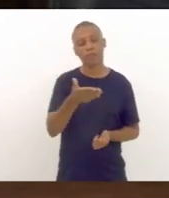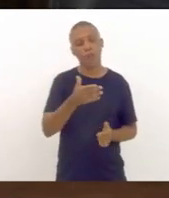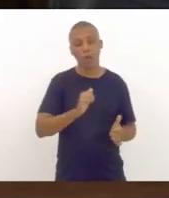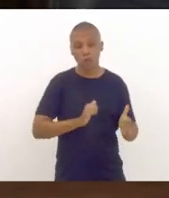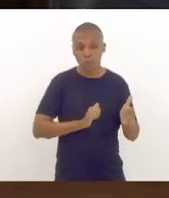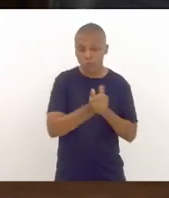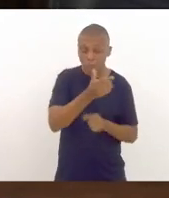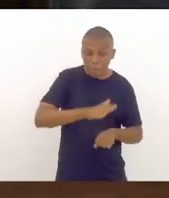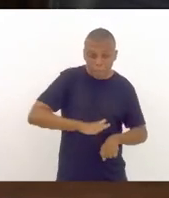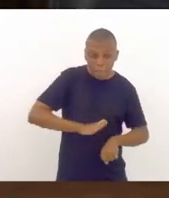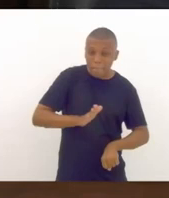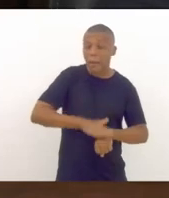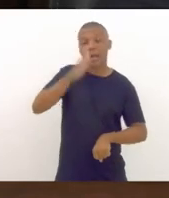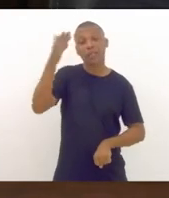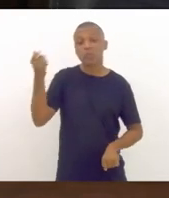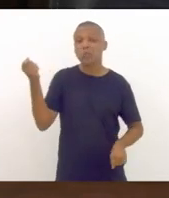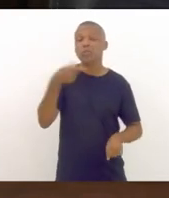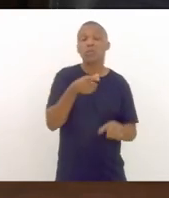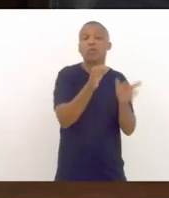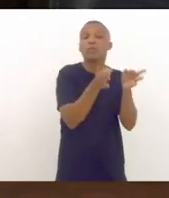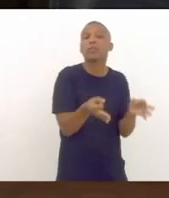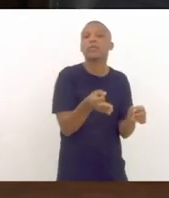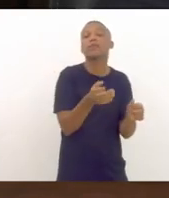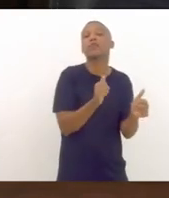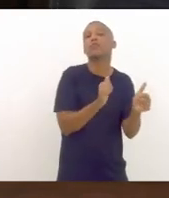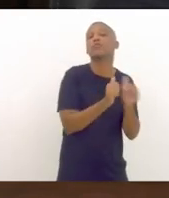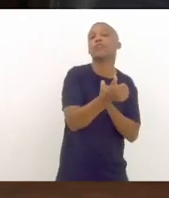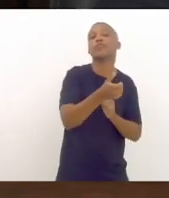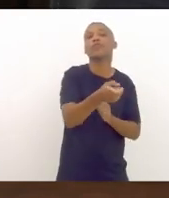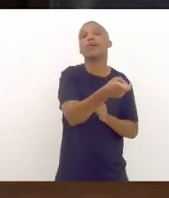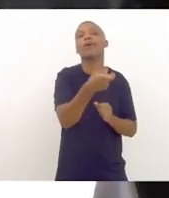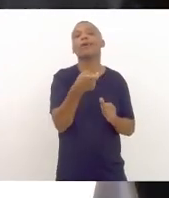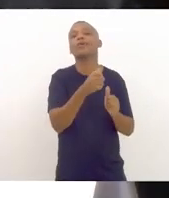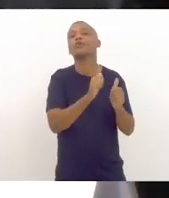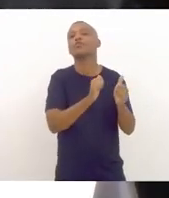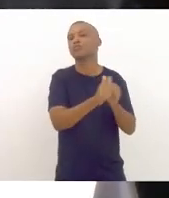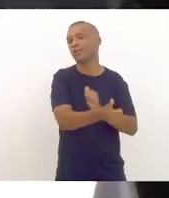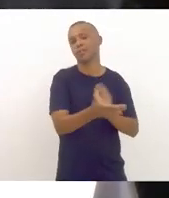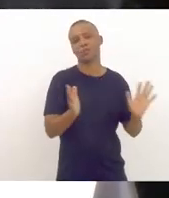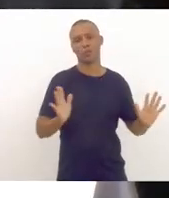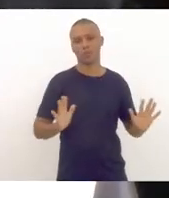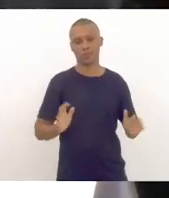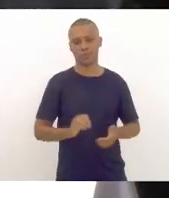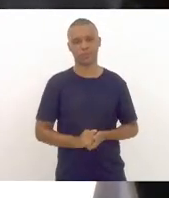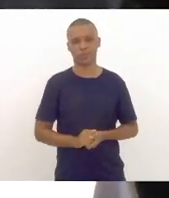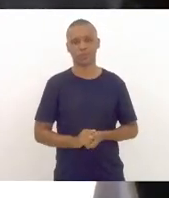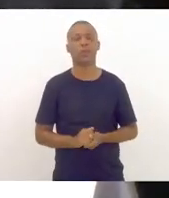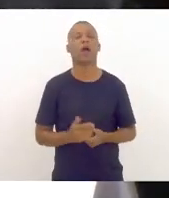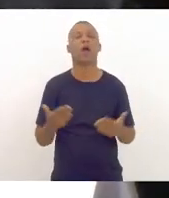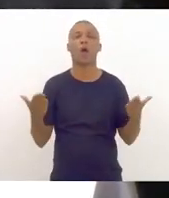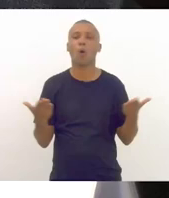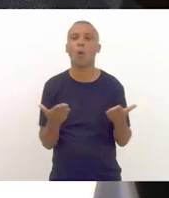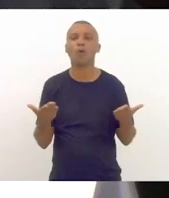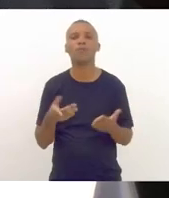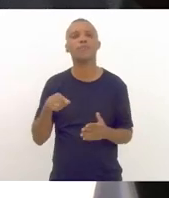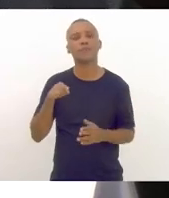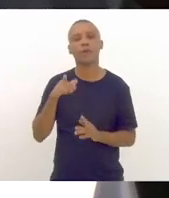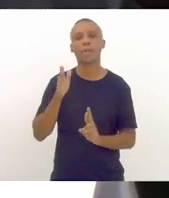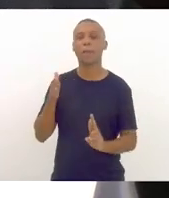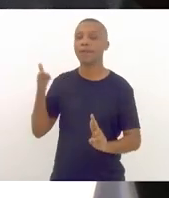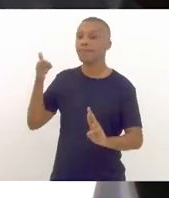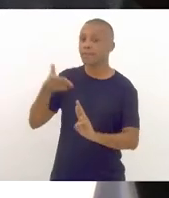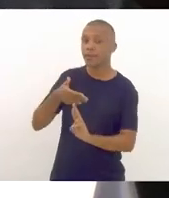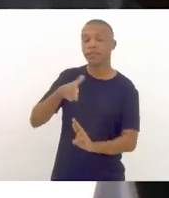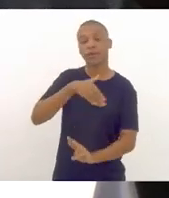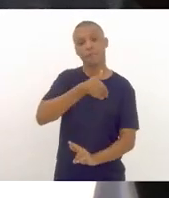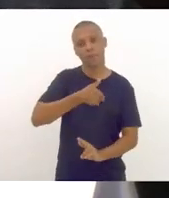jogador. Você é muito mais que um ex-jogador. Você hoje é uma referência para esse